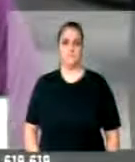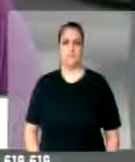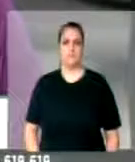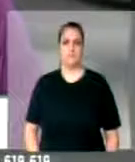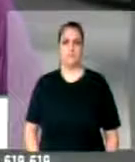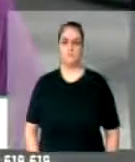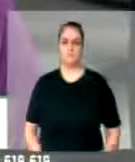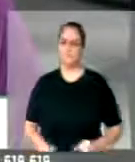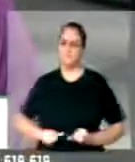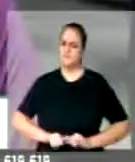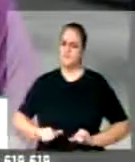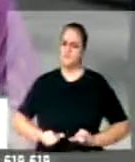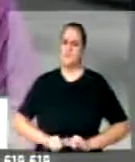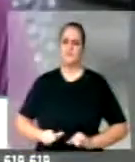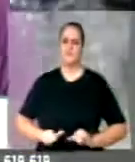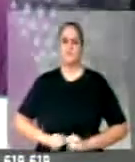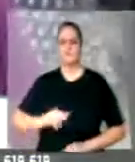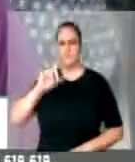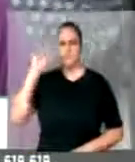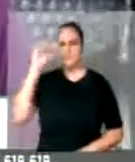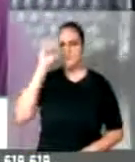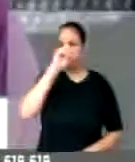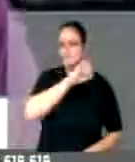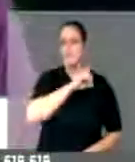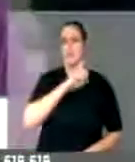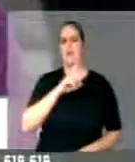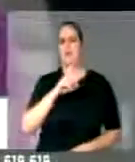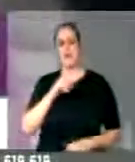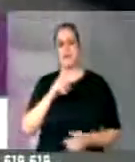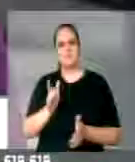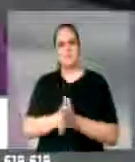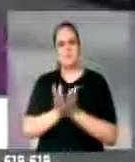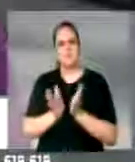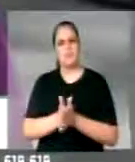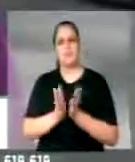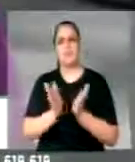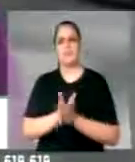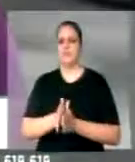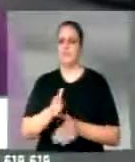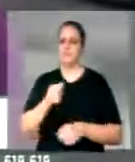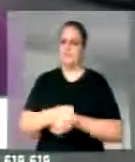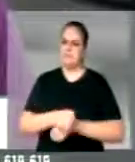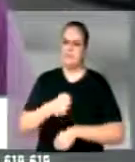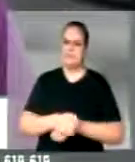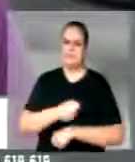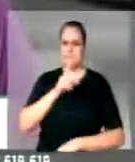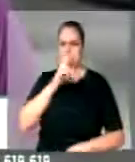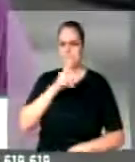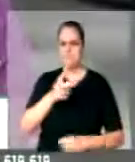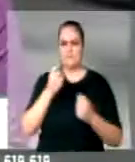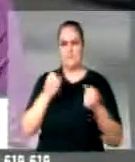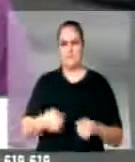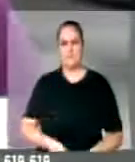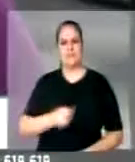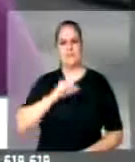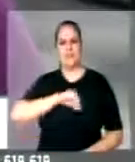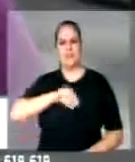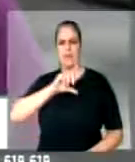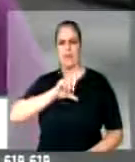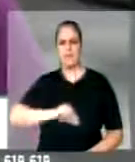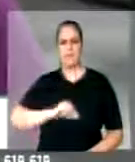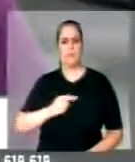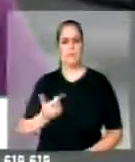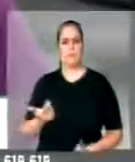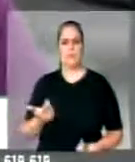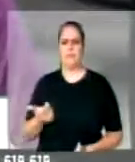ainda de muita precarização, de muita dificuldade, uma excessiva jornada, uma redução de salário e de uma